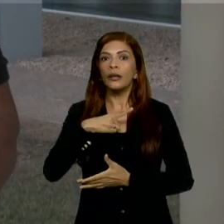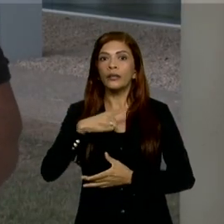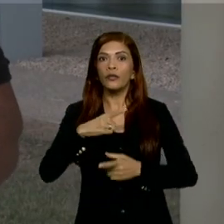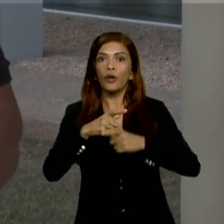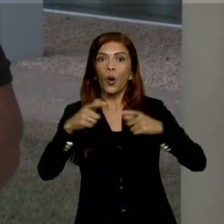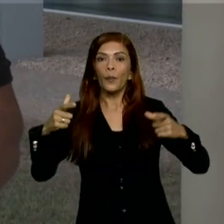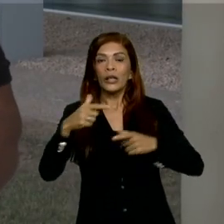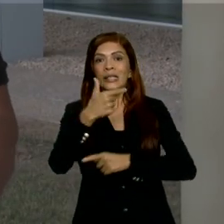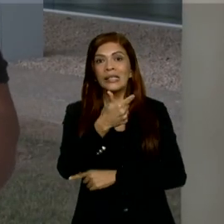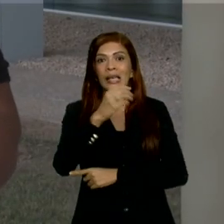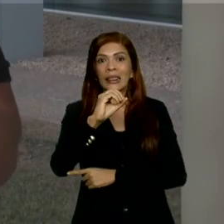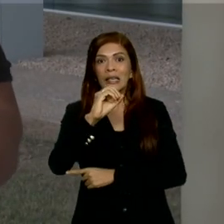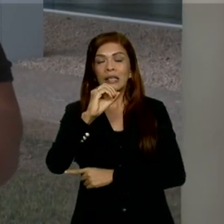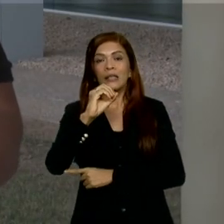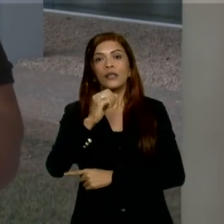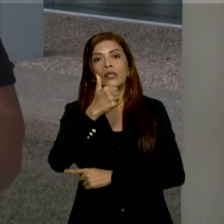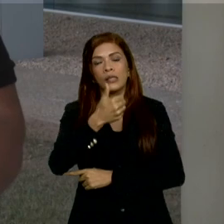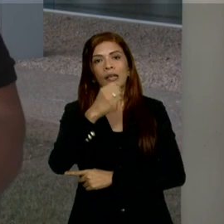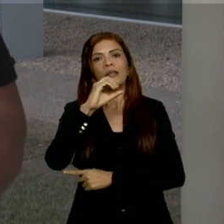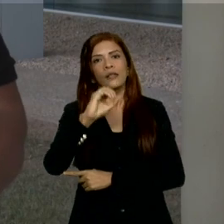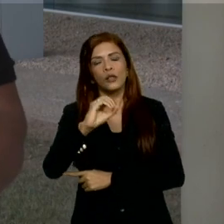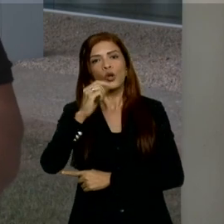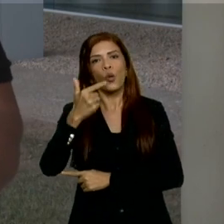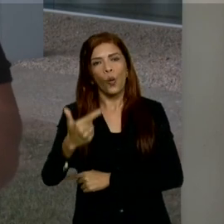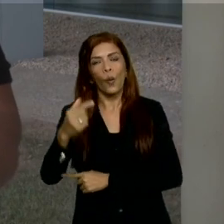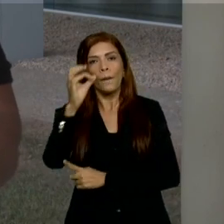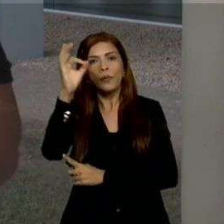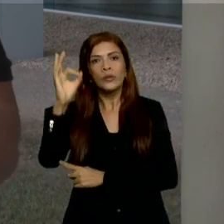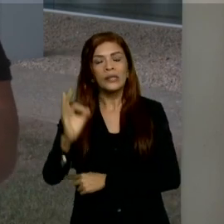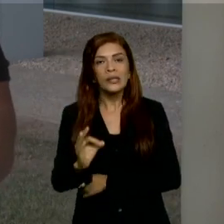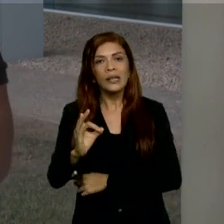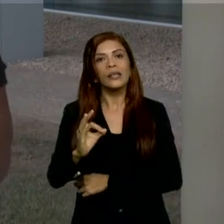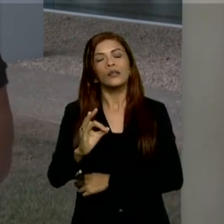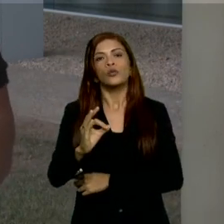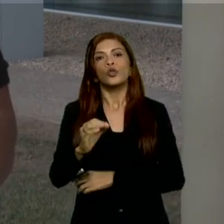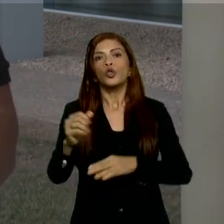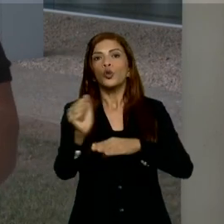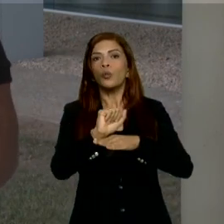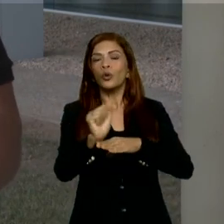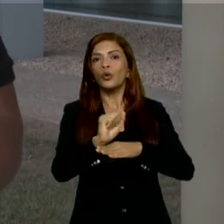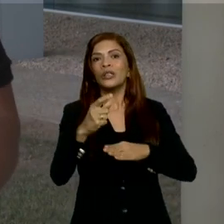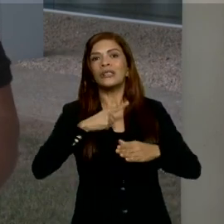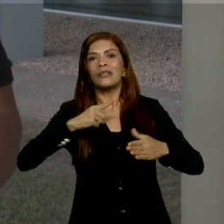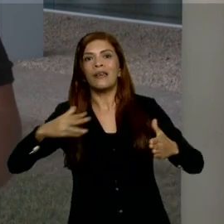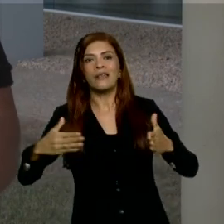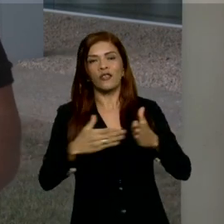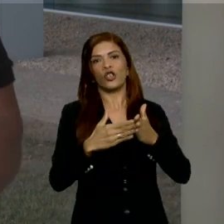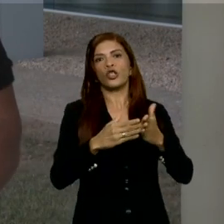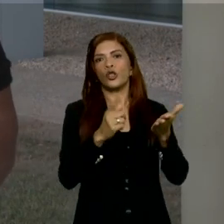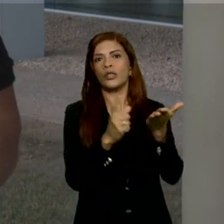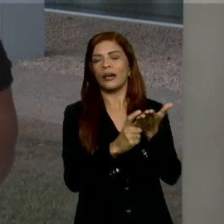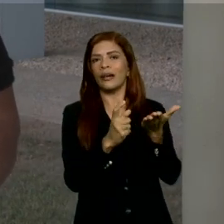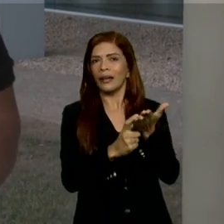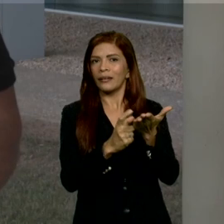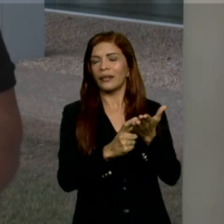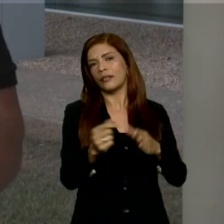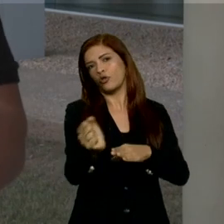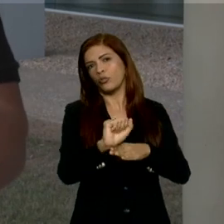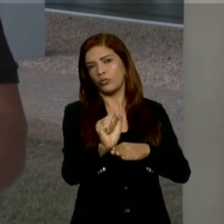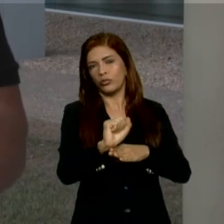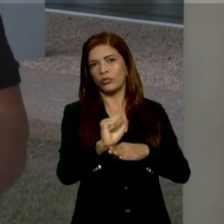de 102% no percentual de Condutores com restrições na cng carteira nacional de